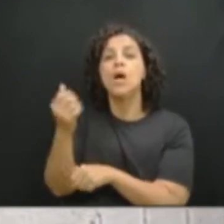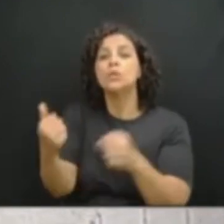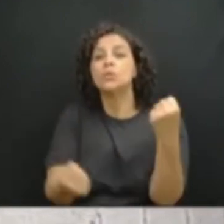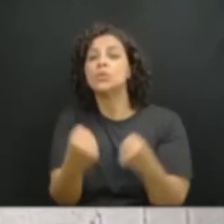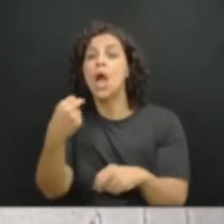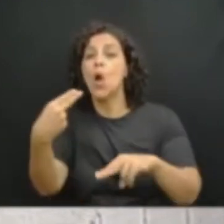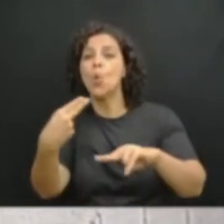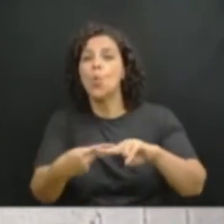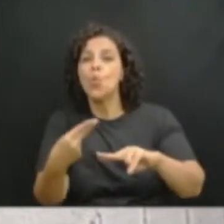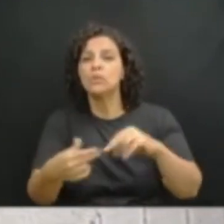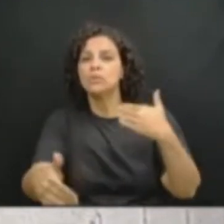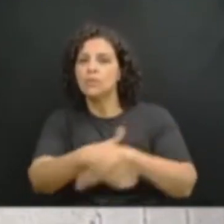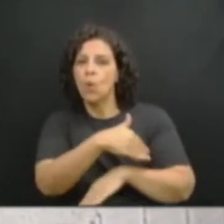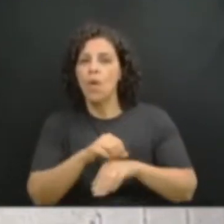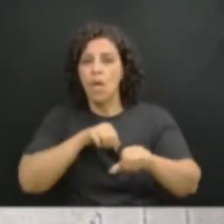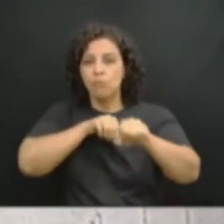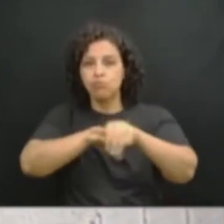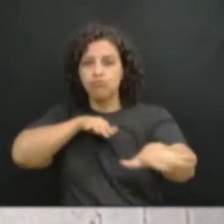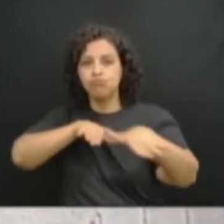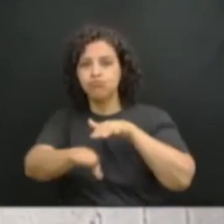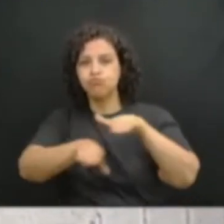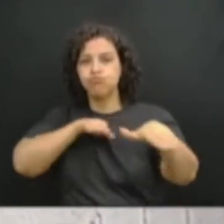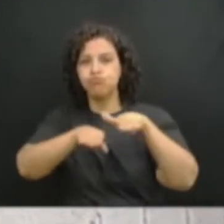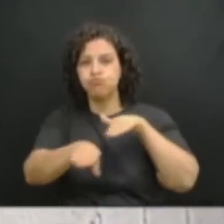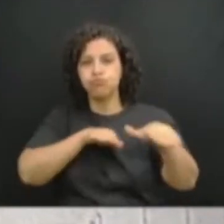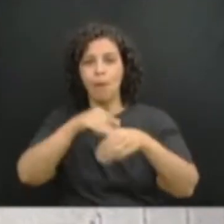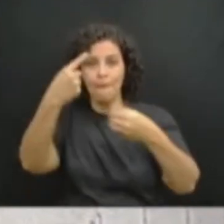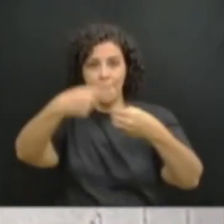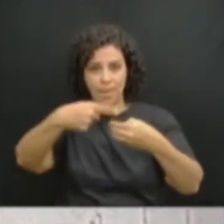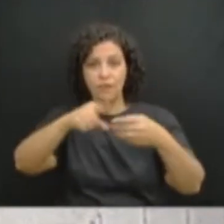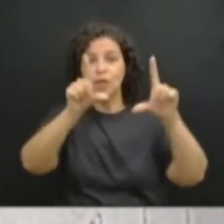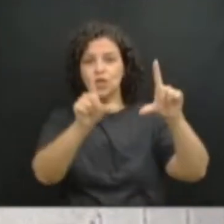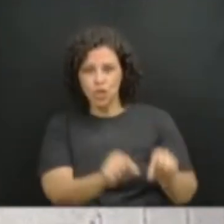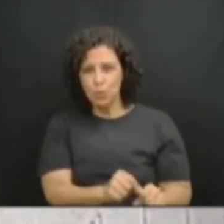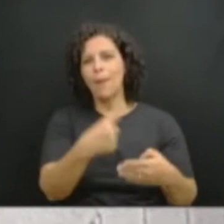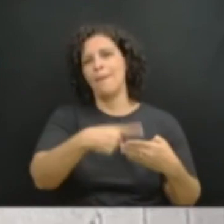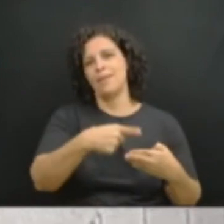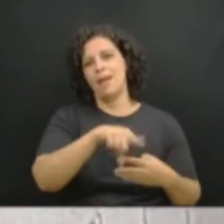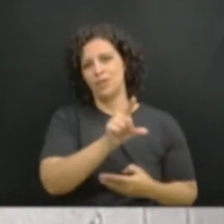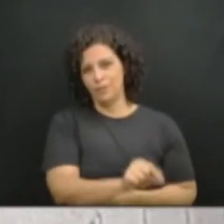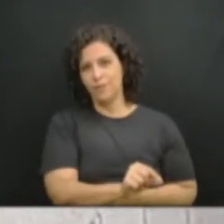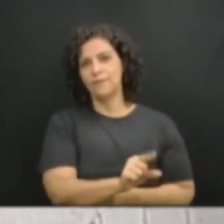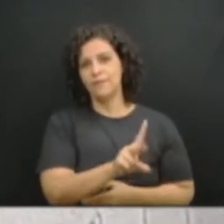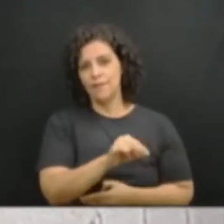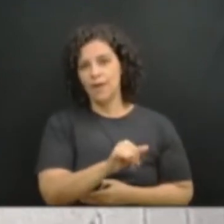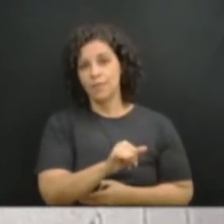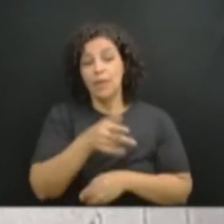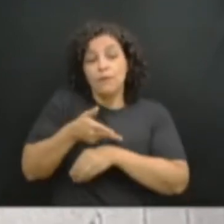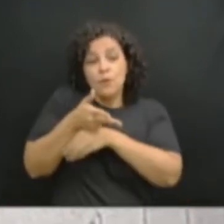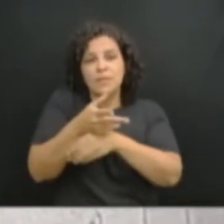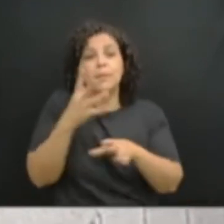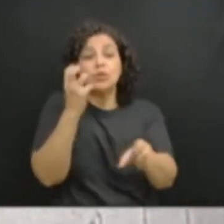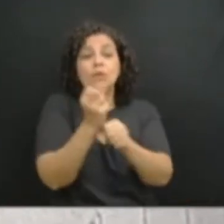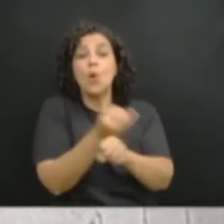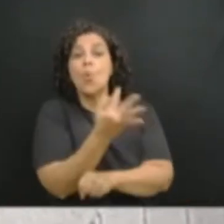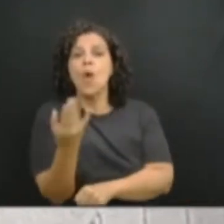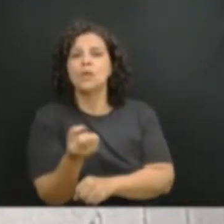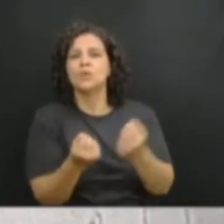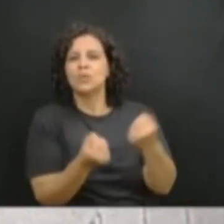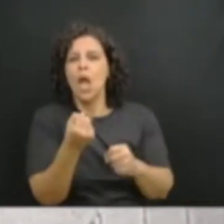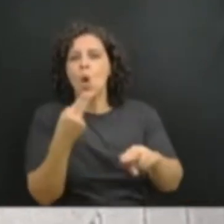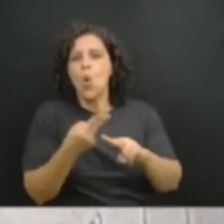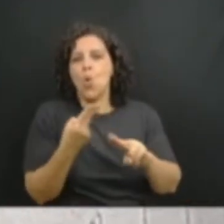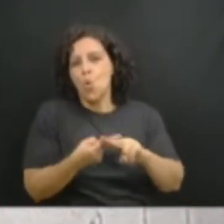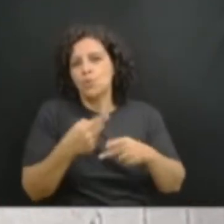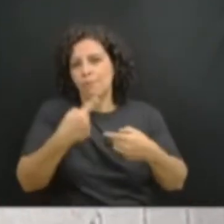identificar que há mais tráfego, mais veículo passando pela praça, a tarifa fica mais baixa. Isso que é importante. É importante